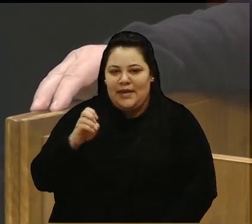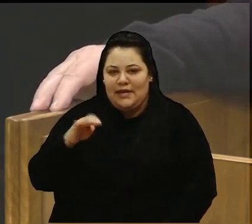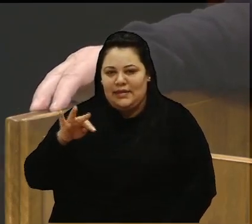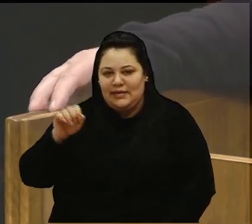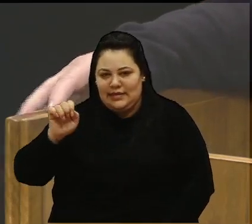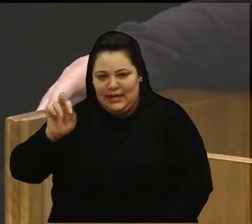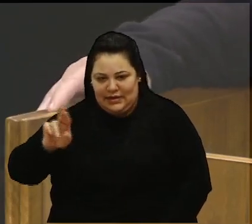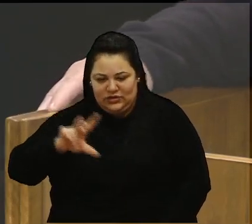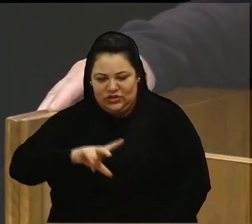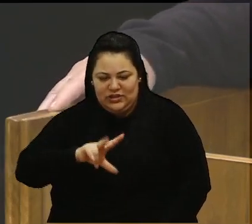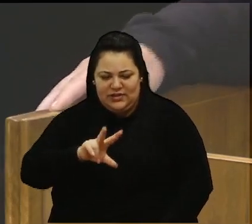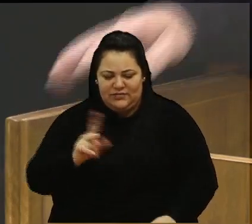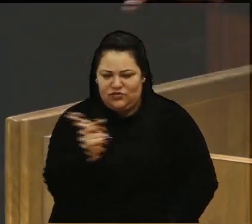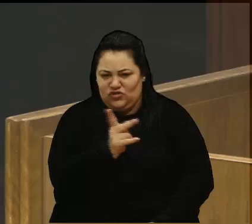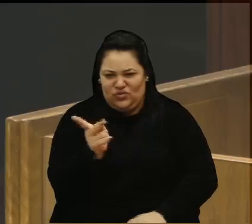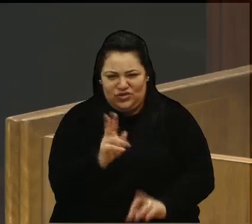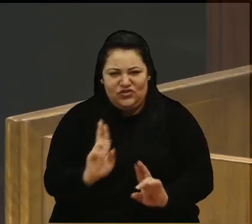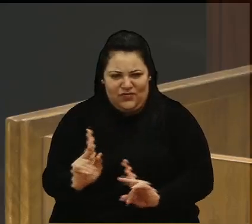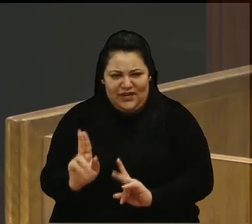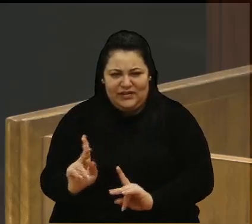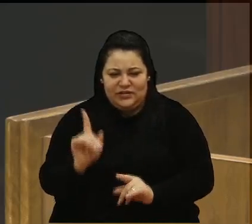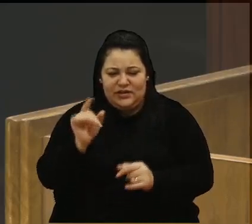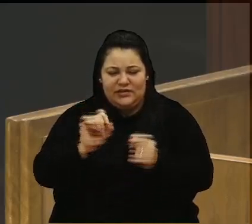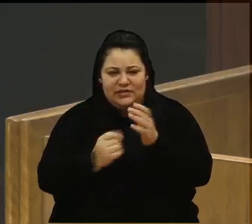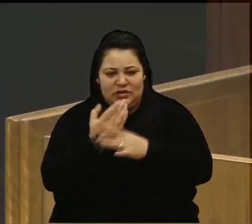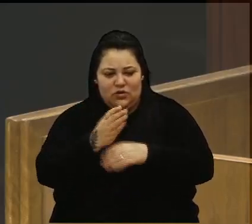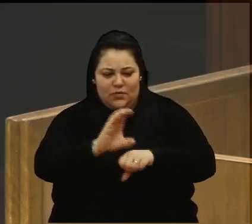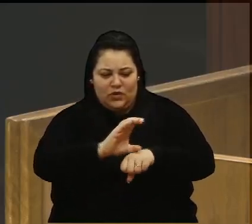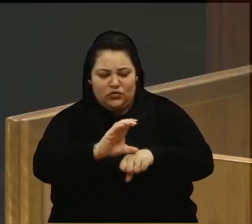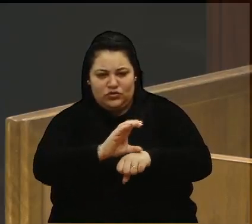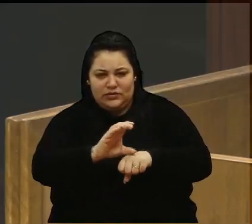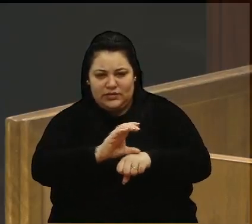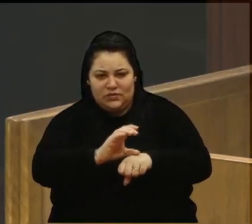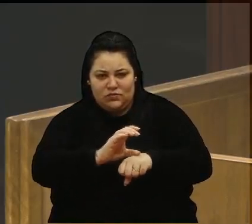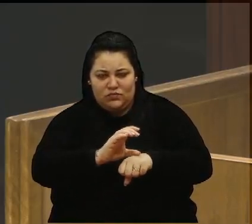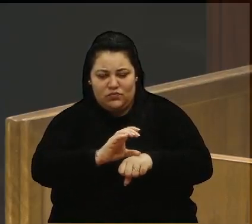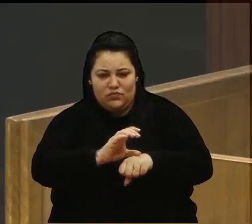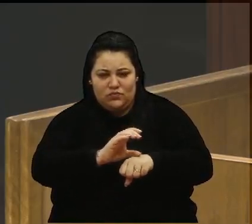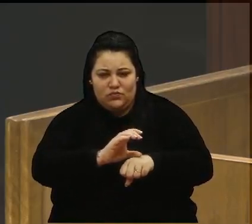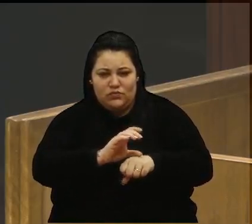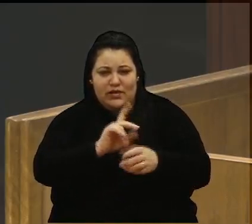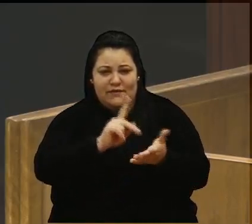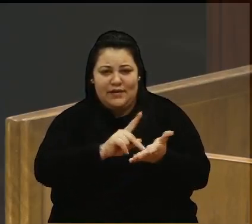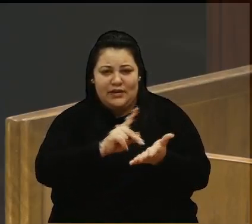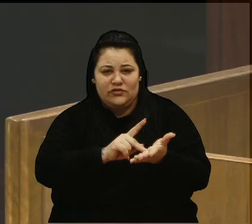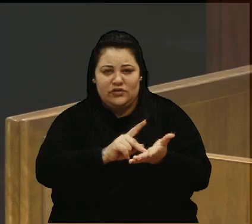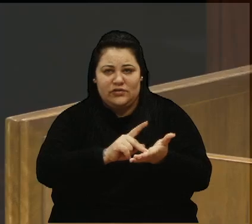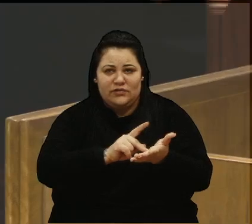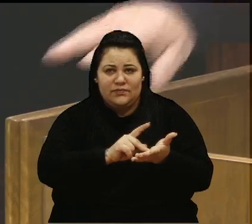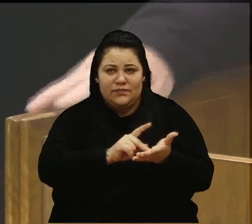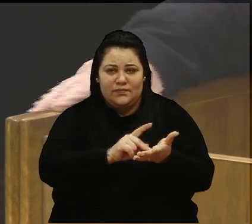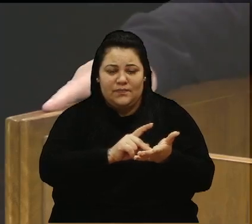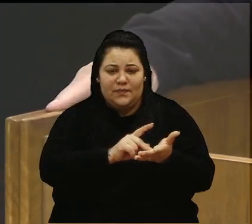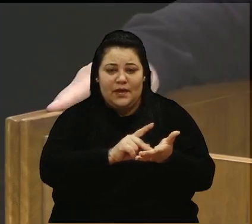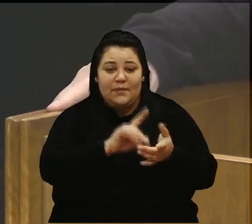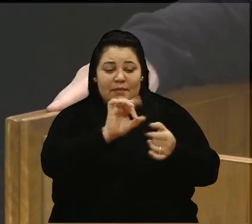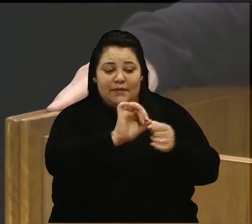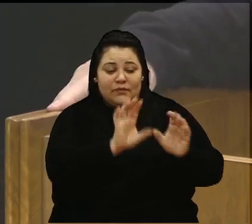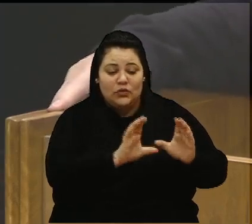Então, se fez uma Constituição, a princípio, orientada para ir para um